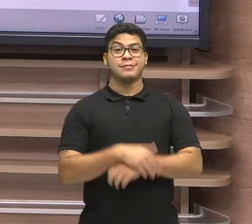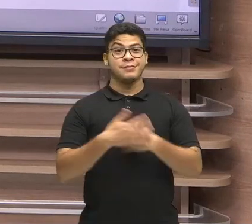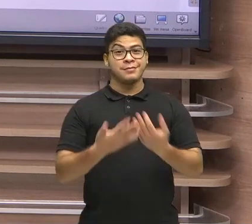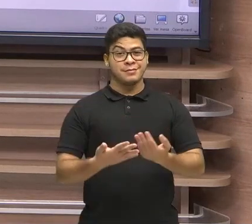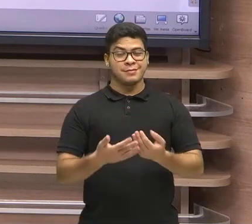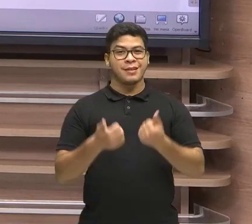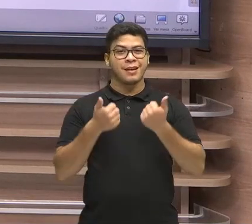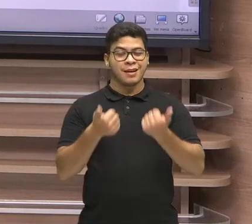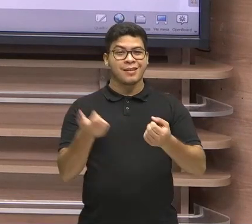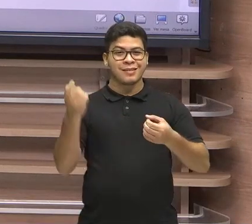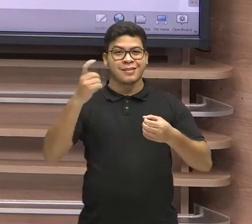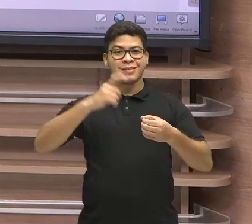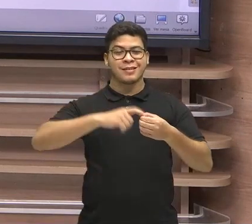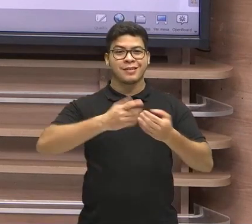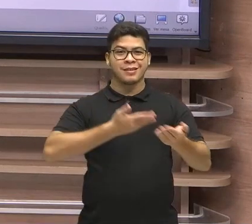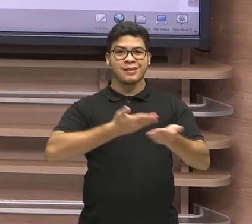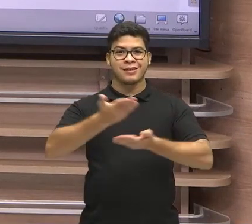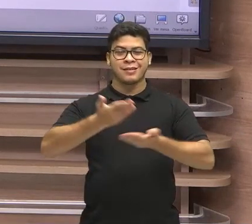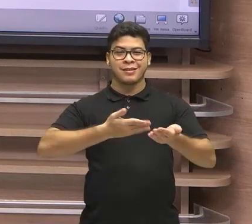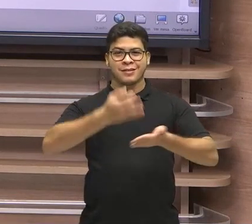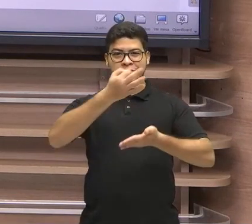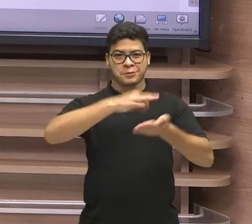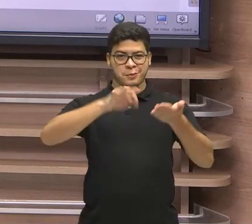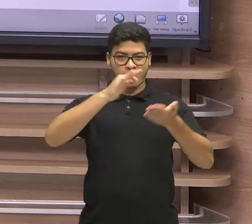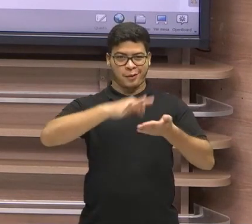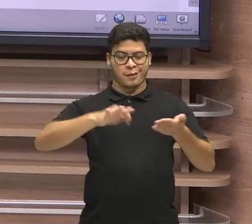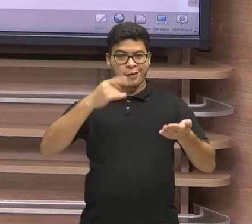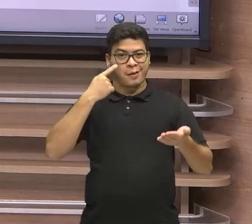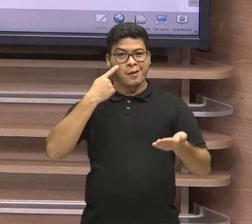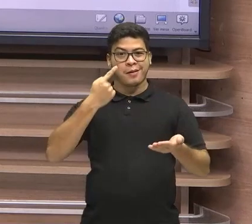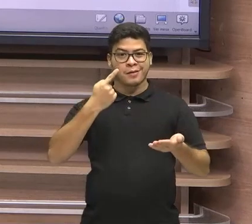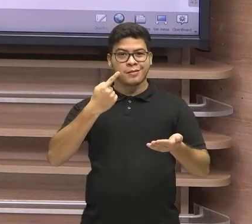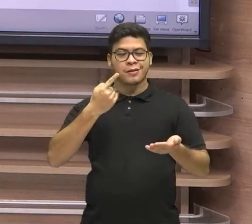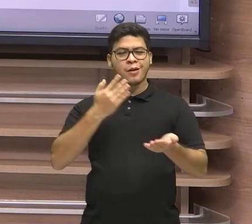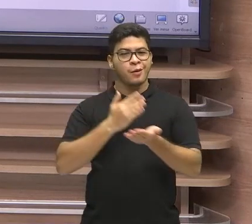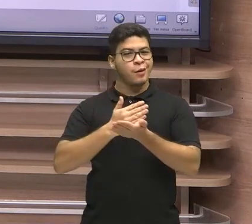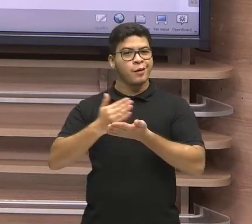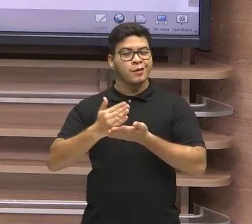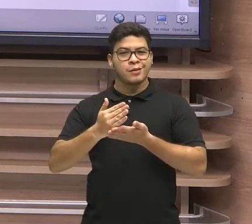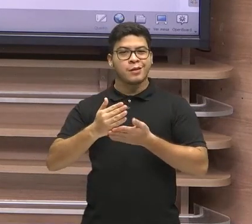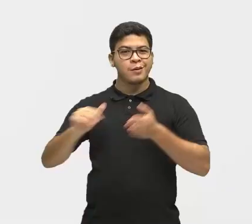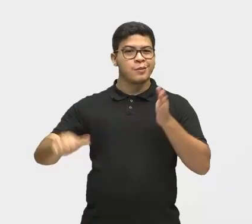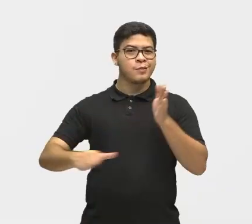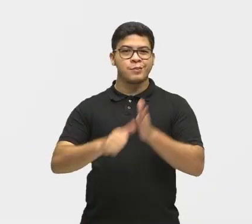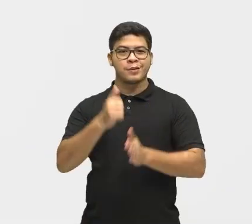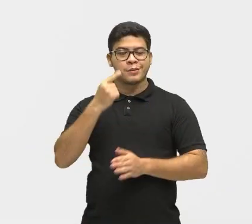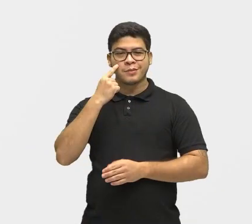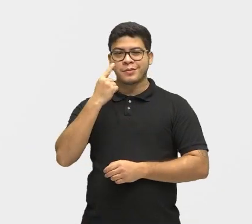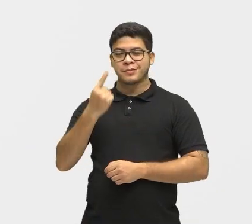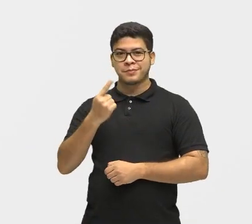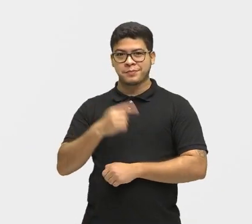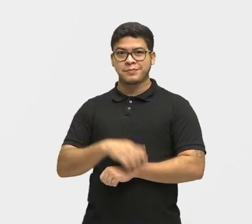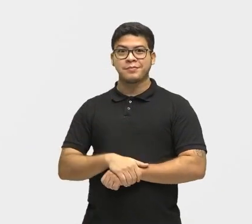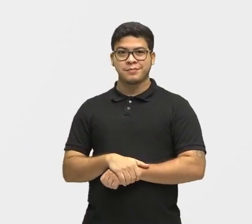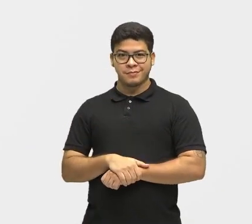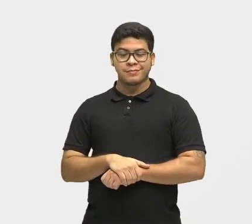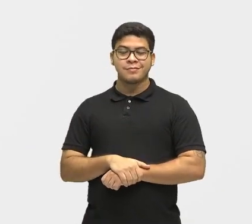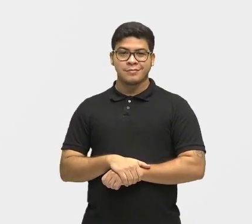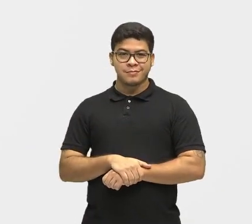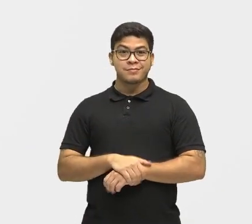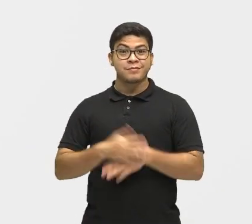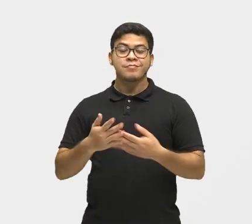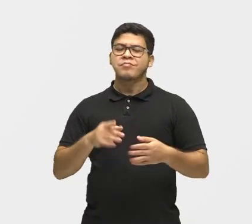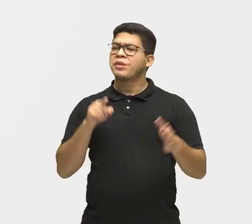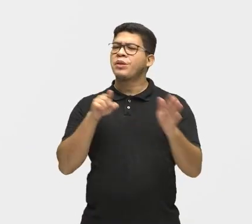Muito bem, estamos de volta para a correção da nossa dinâmica local interativa. Vamos então para a primeira questão? Olha só. Na primeira questão, eu perguntei